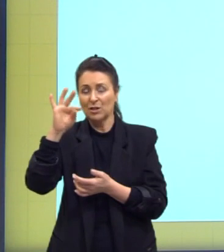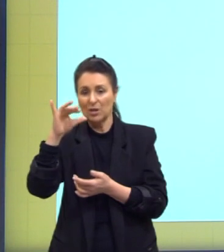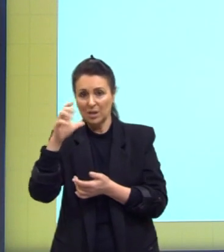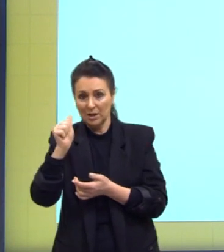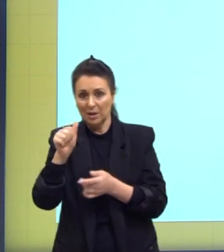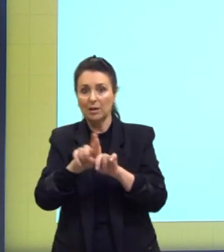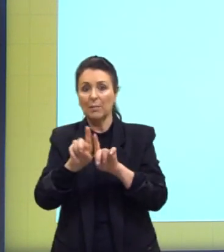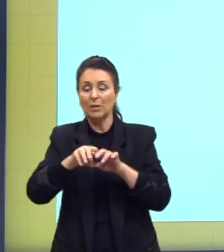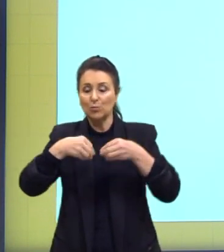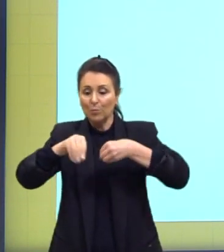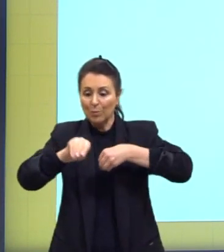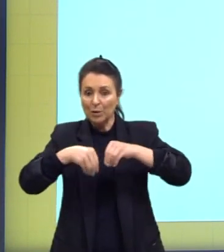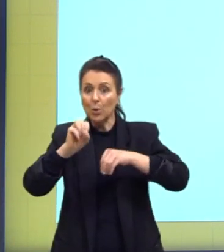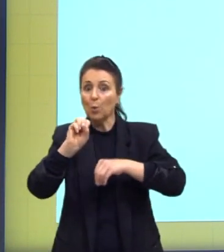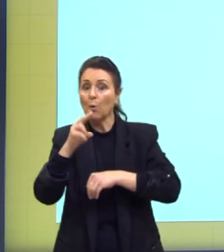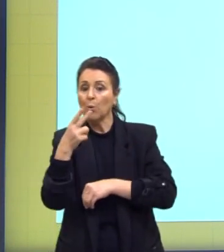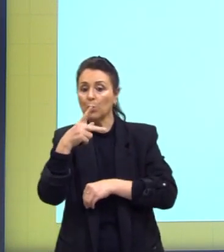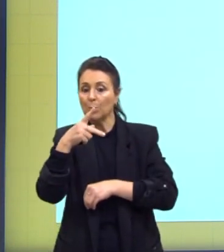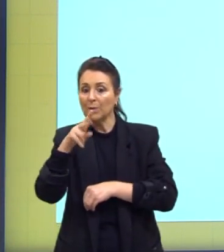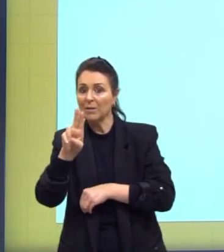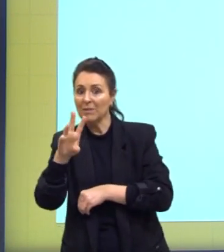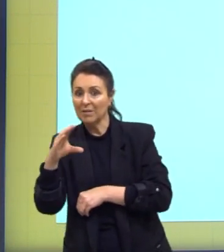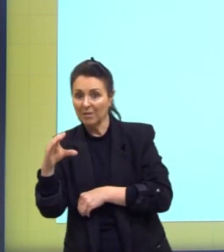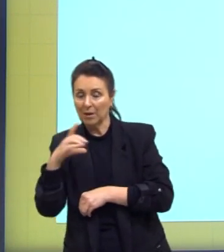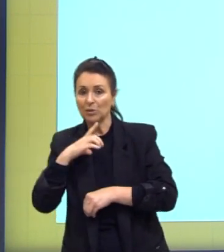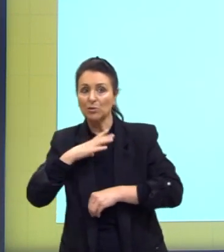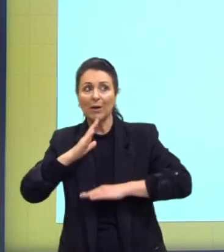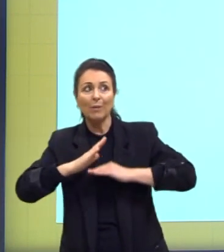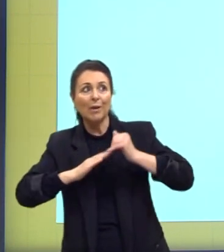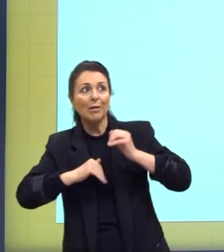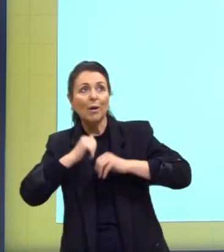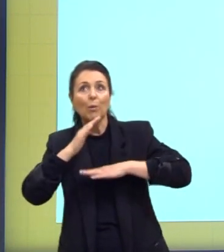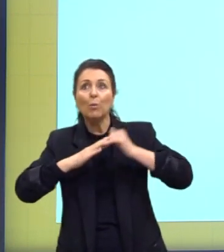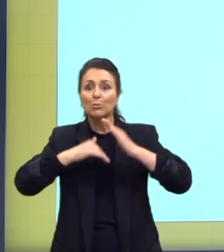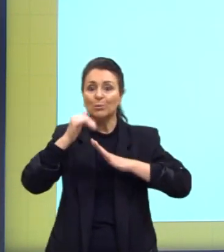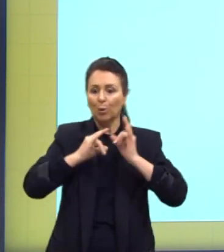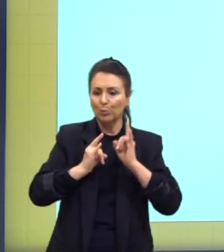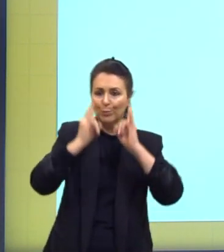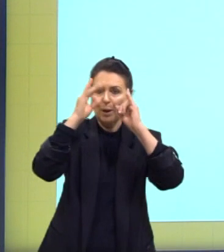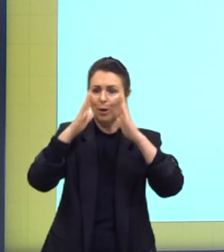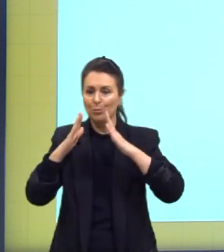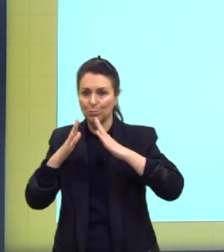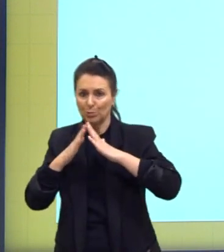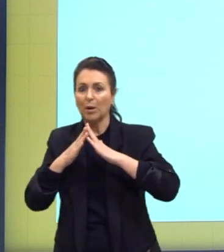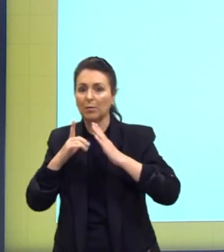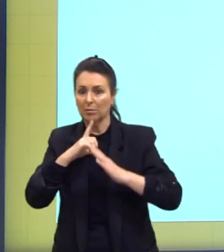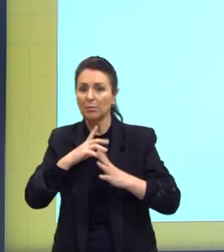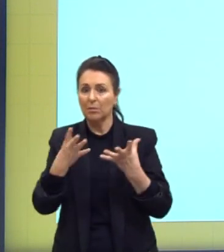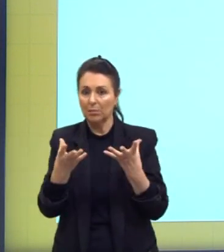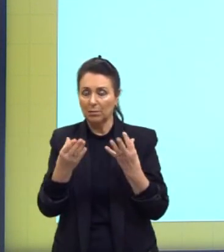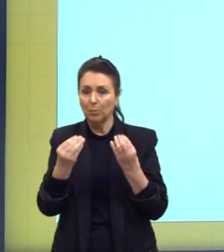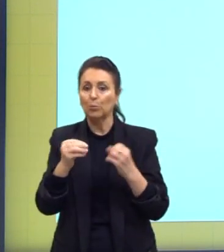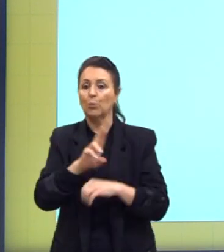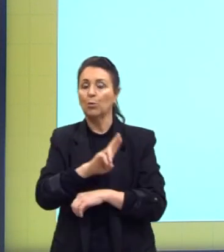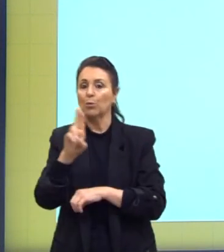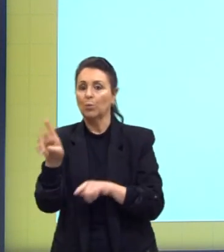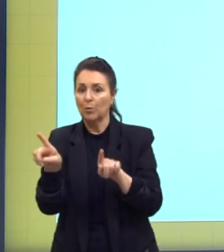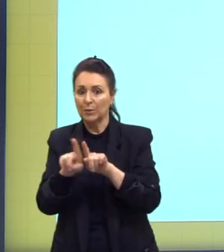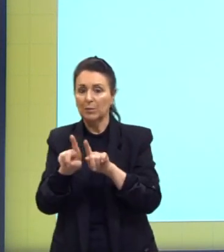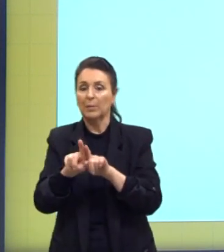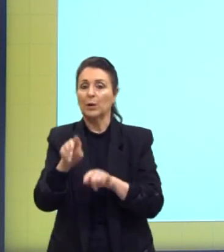PVC né que aí a gente vê na construção civil é bem comum das nossas casas a aumentar altura dele segue a mesma lógica né